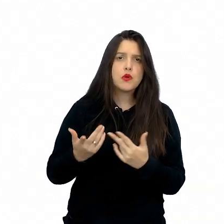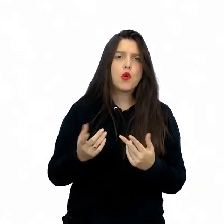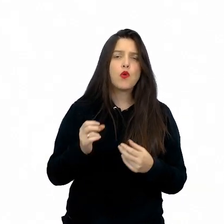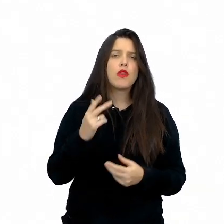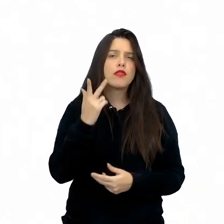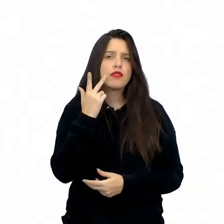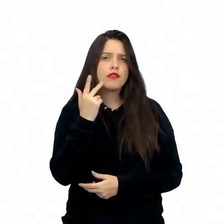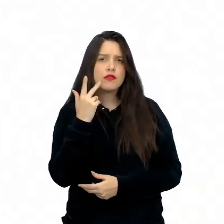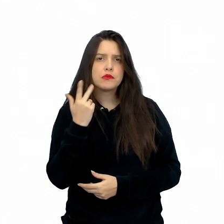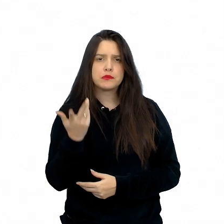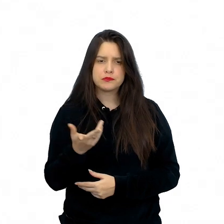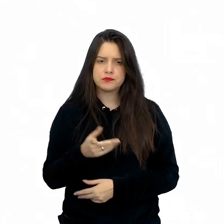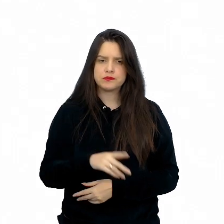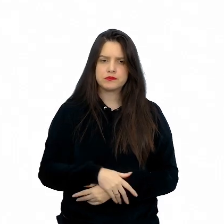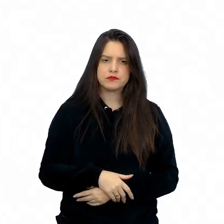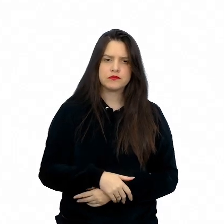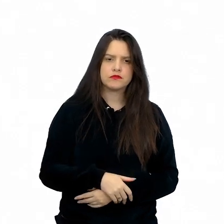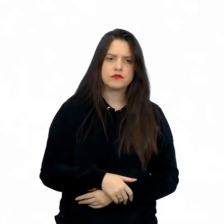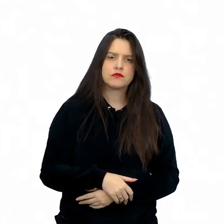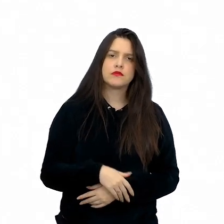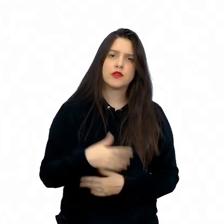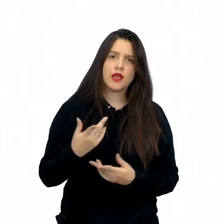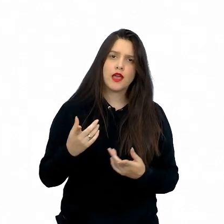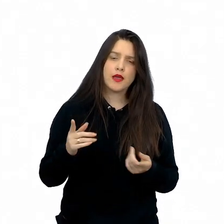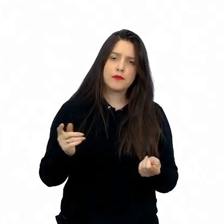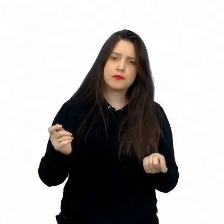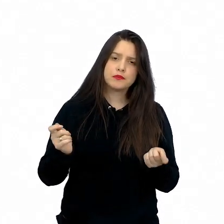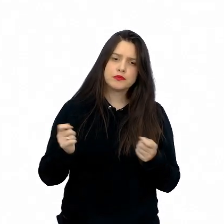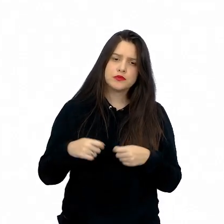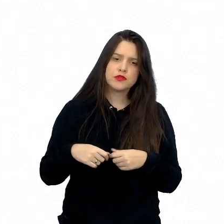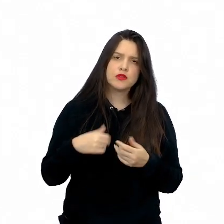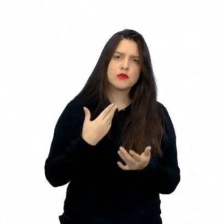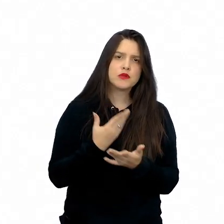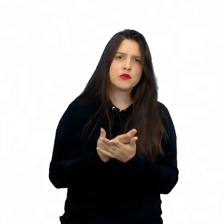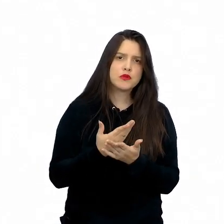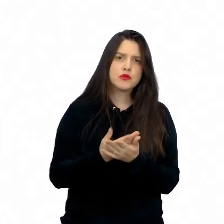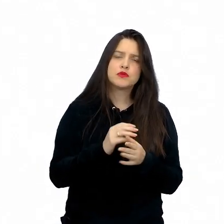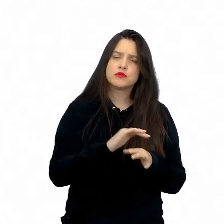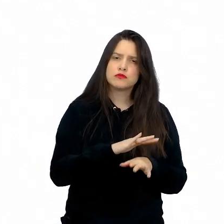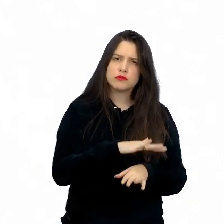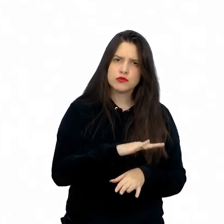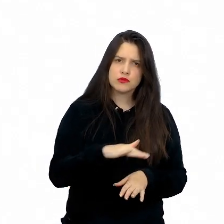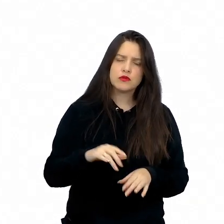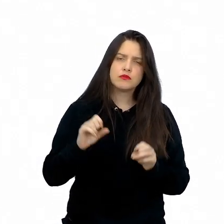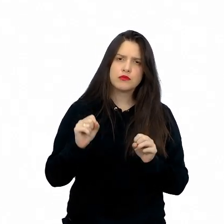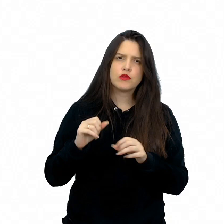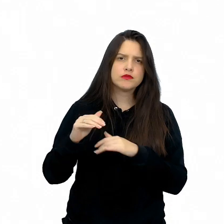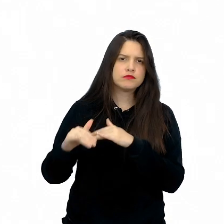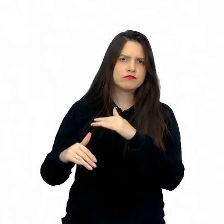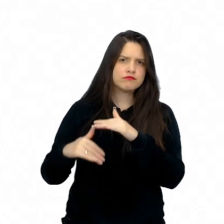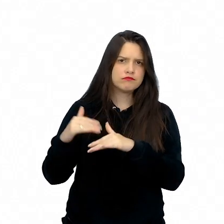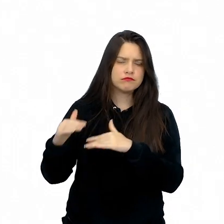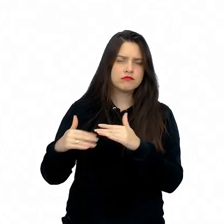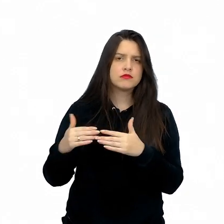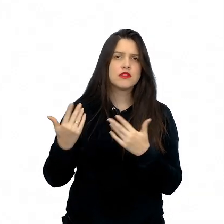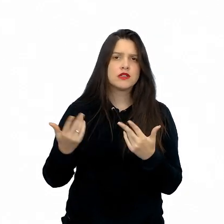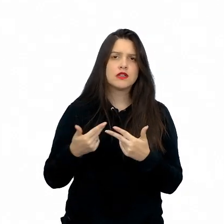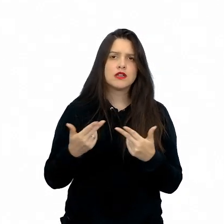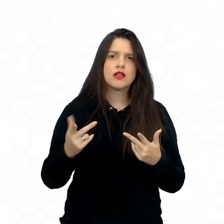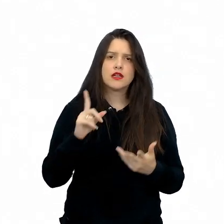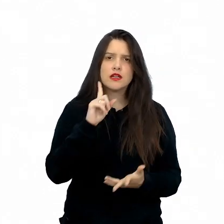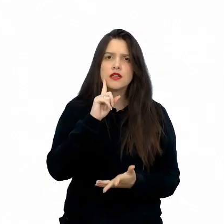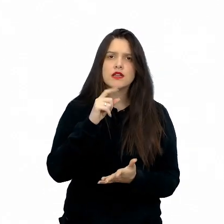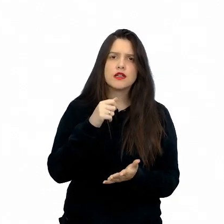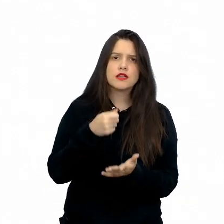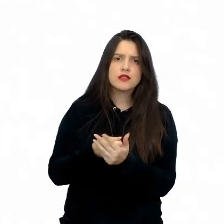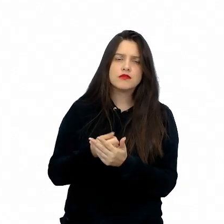fatorar? Isso é um possível erro que o estudante pode cometer. Um outro possível erro é ele terminar a atividade